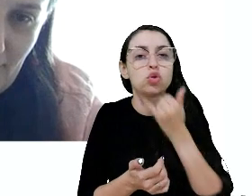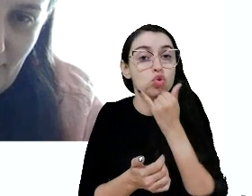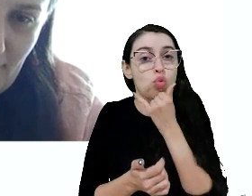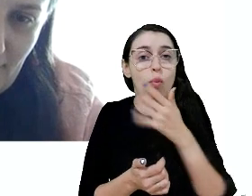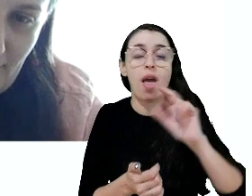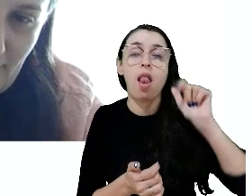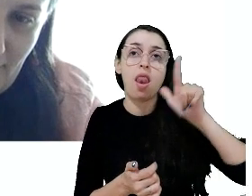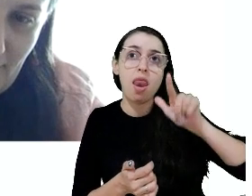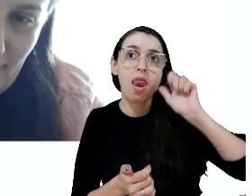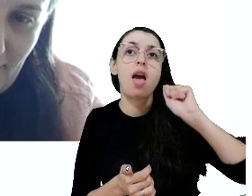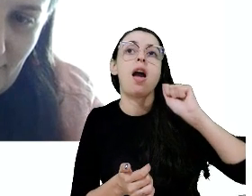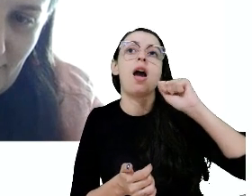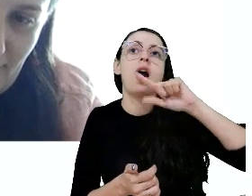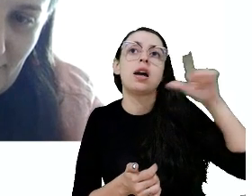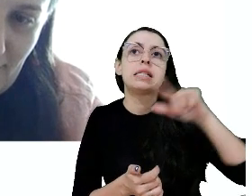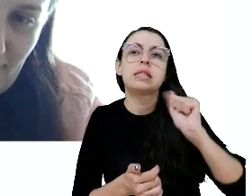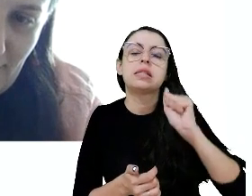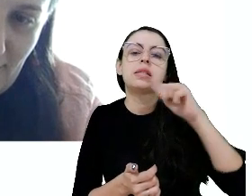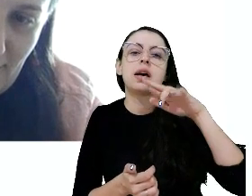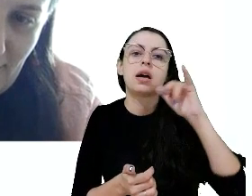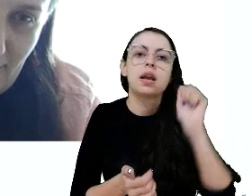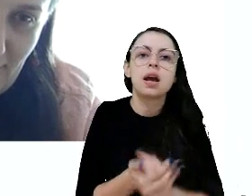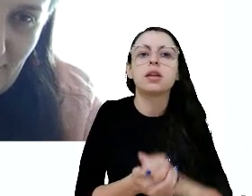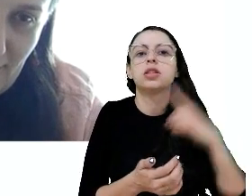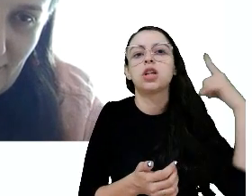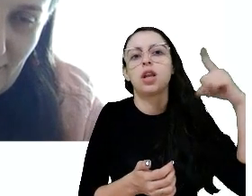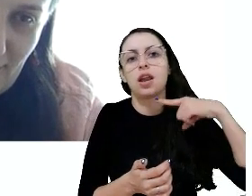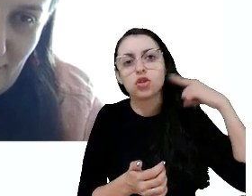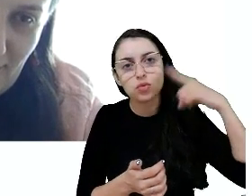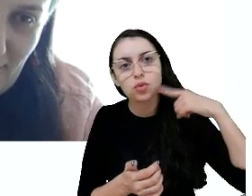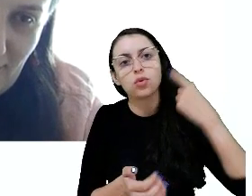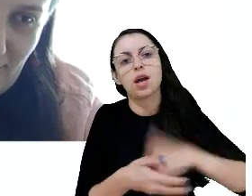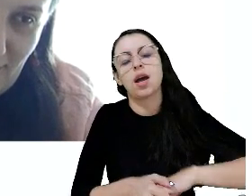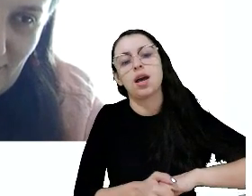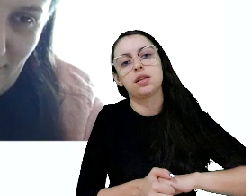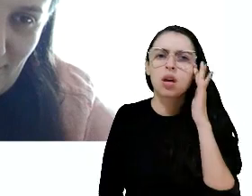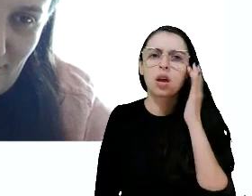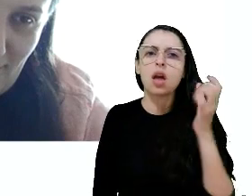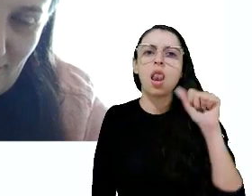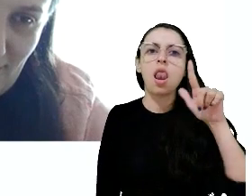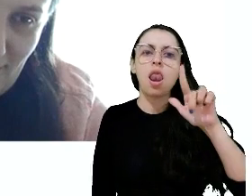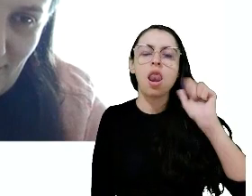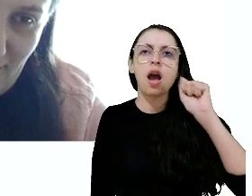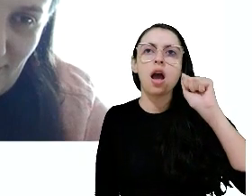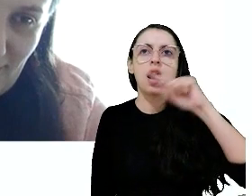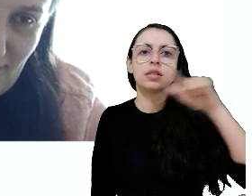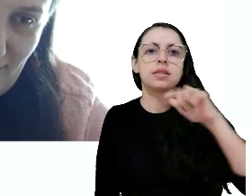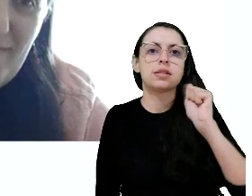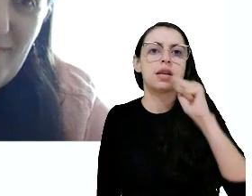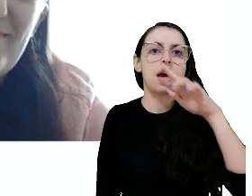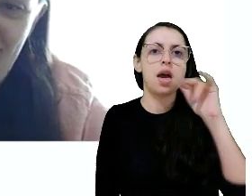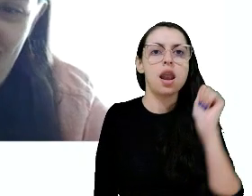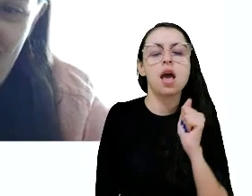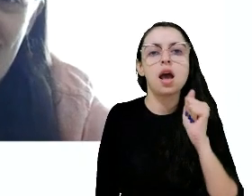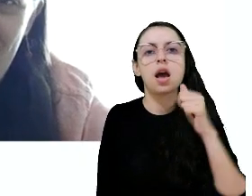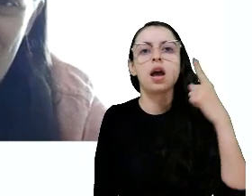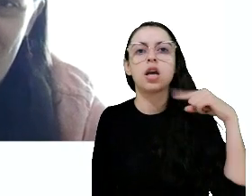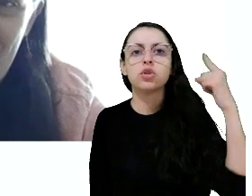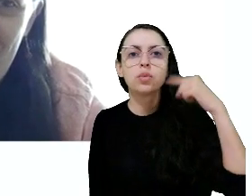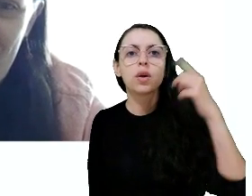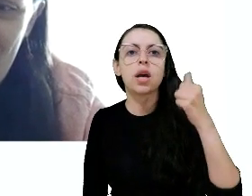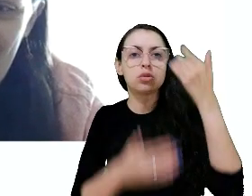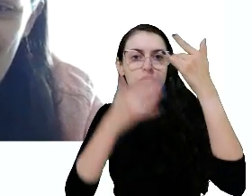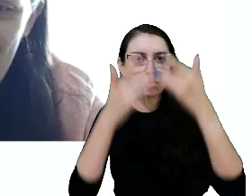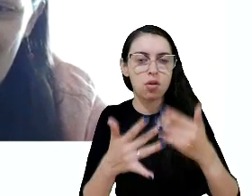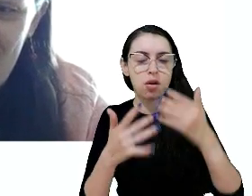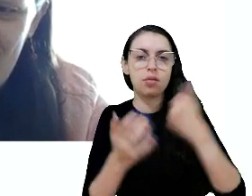é advogada, que ficou errado, eu sei que a Lázara Carvalho é a advogada, que no meu roteiro eu